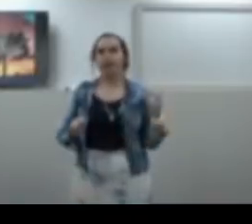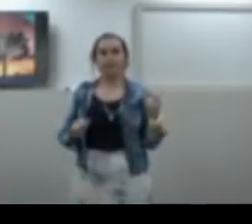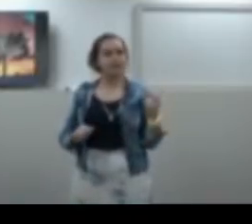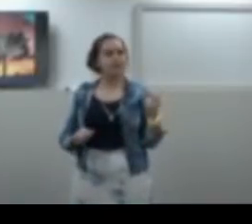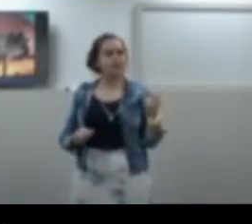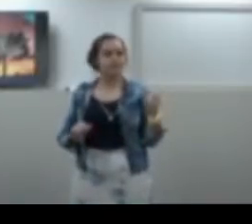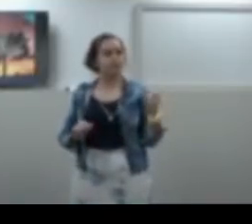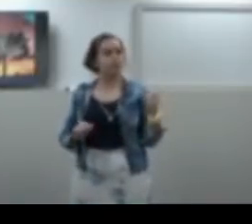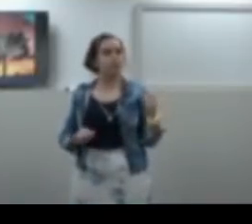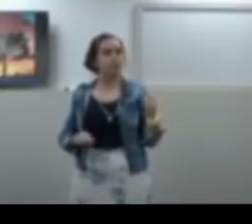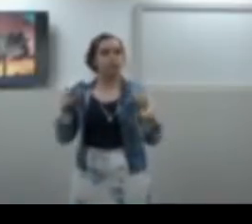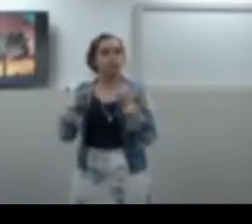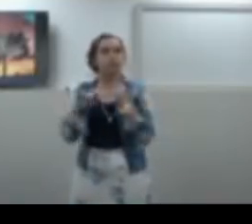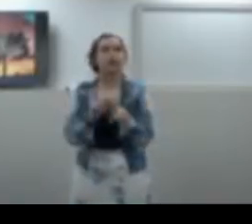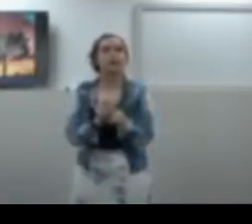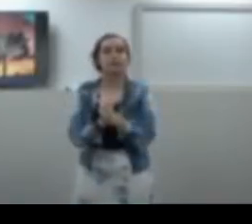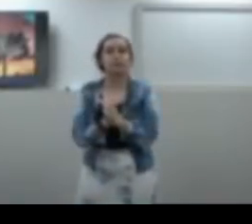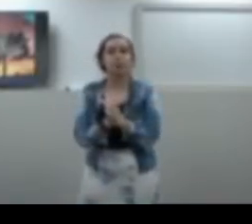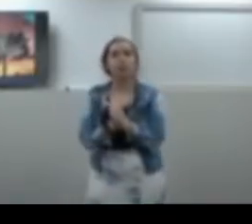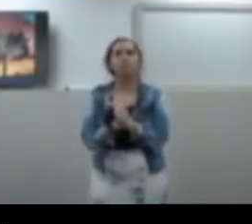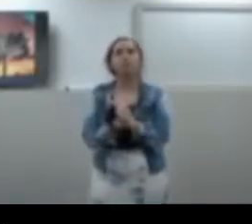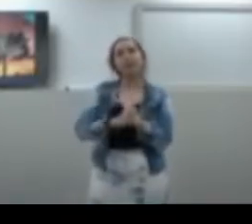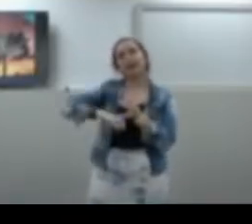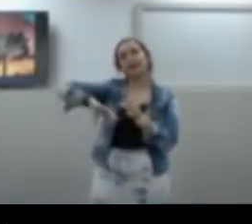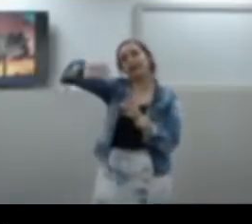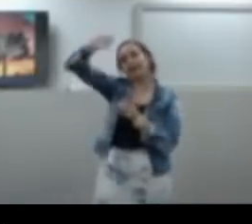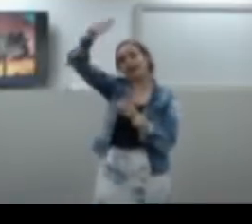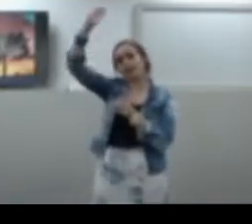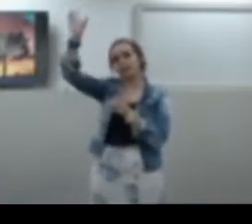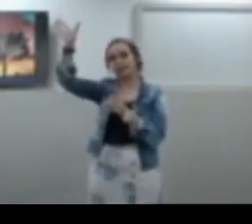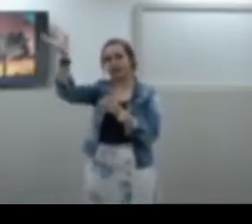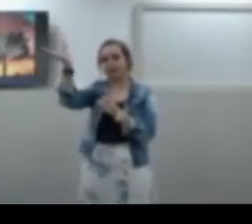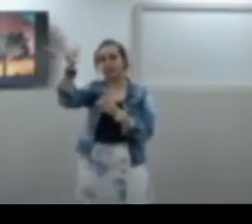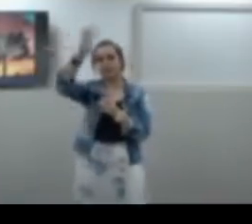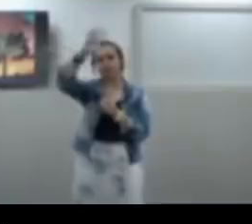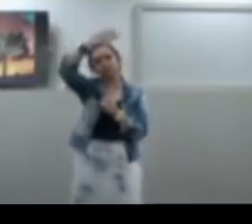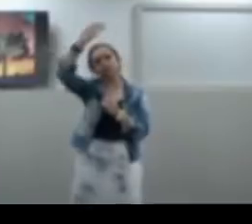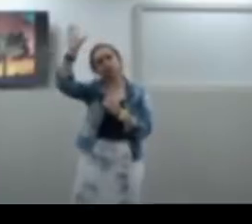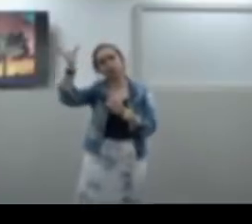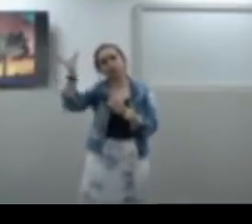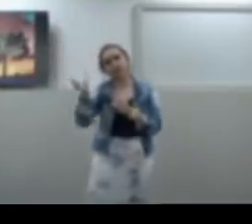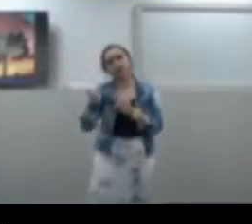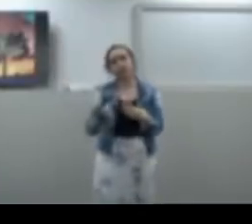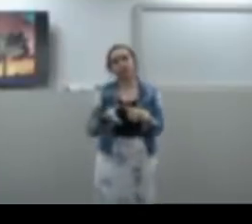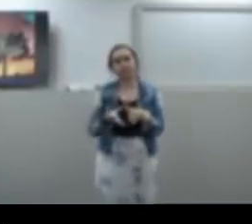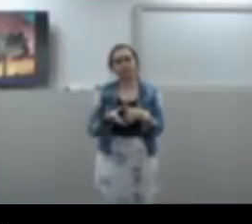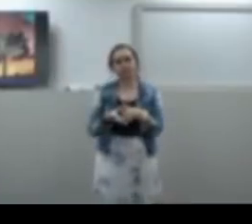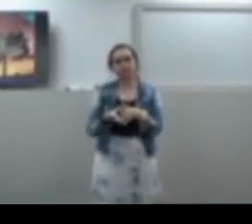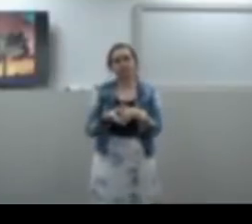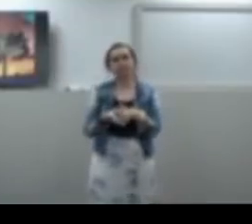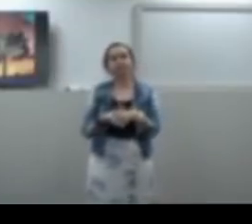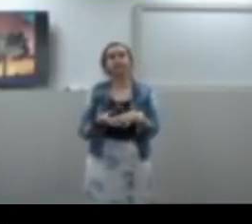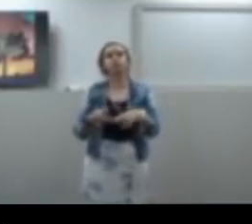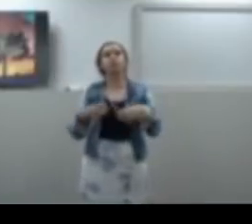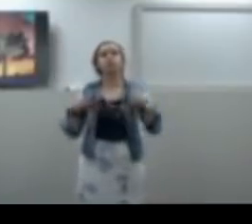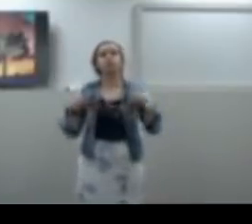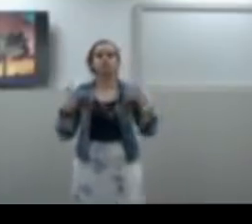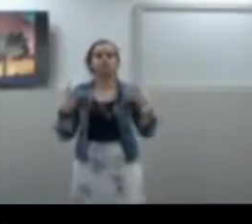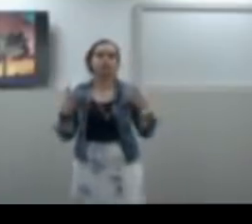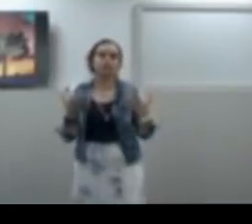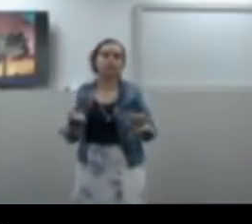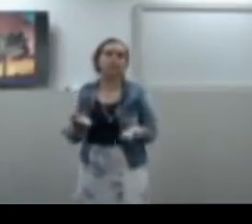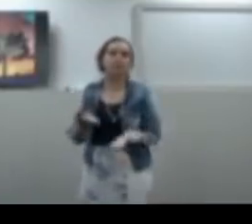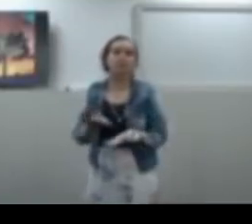gente falou na aula passada dos domínios de mares e morros, que é aquele que é beirando o litoral, a costa brasileira, né?